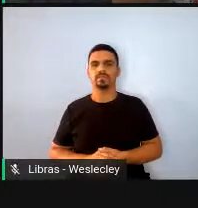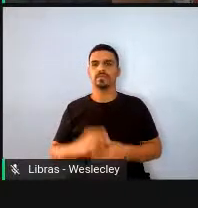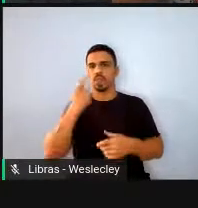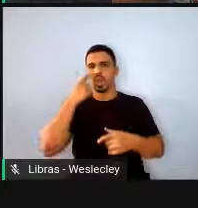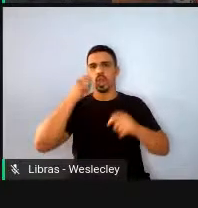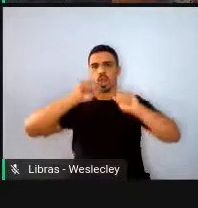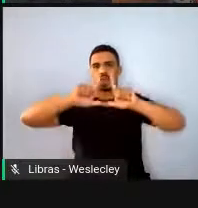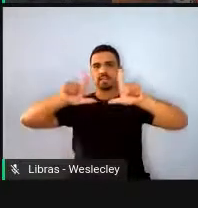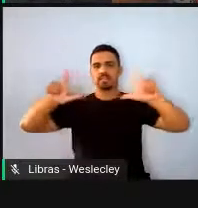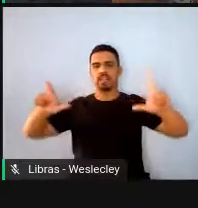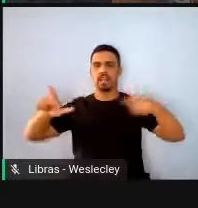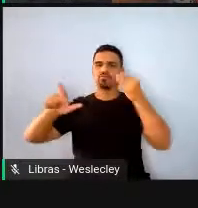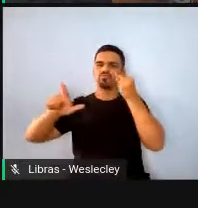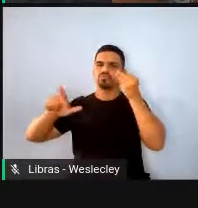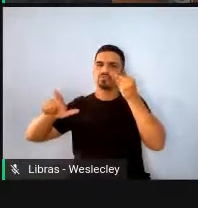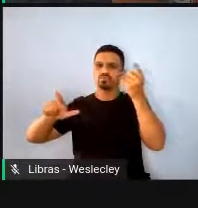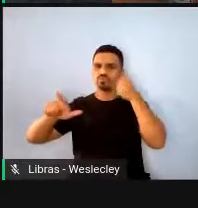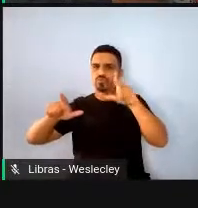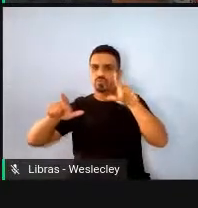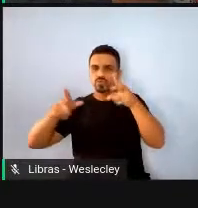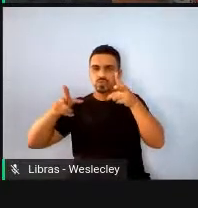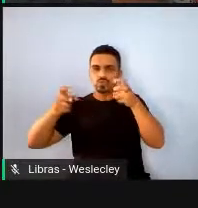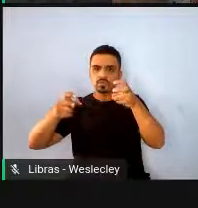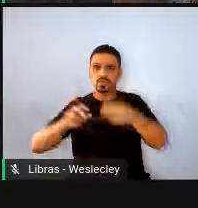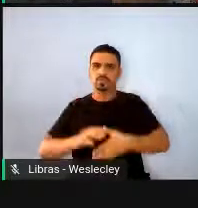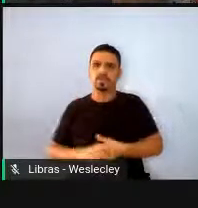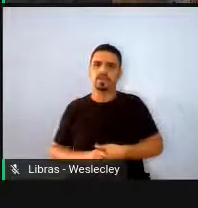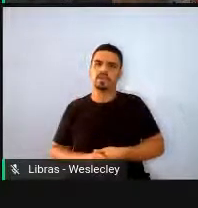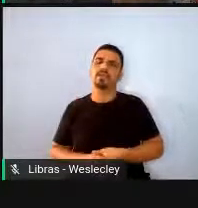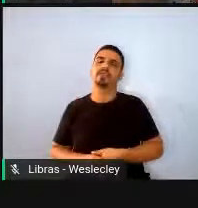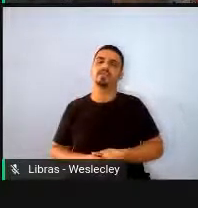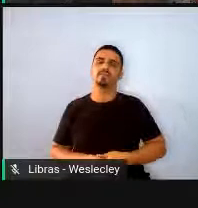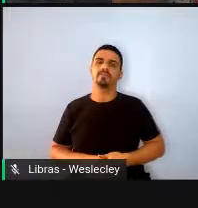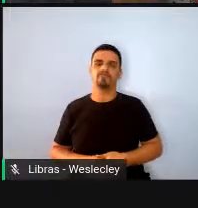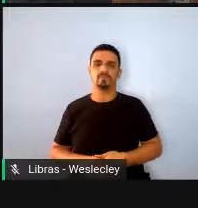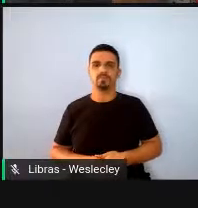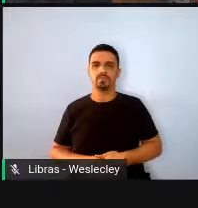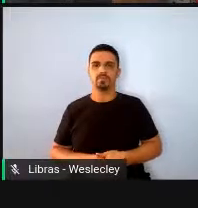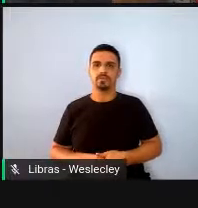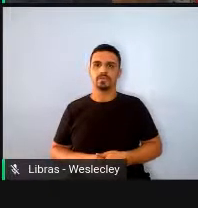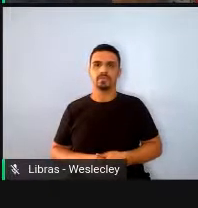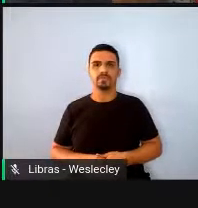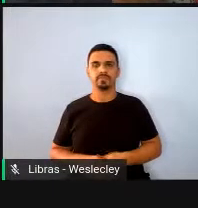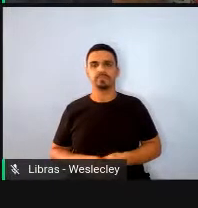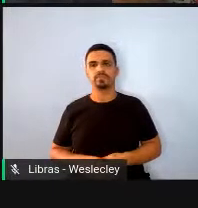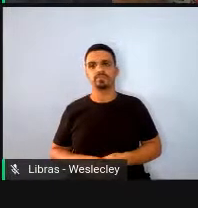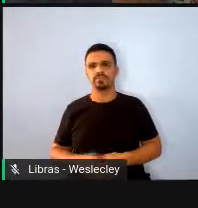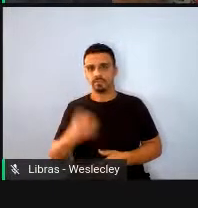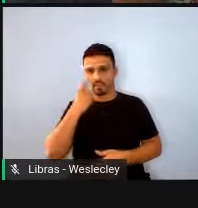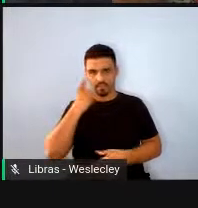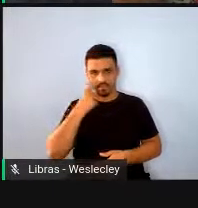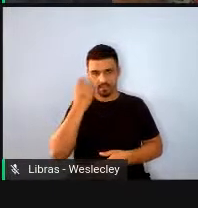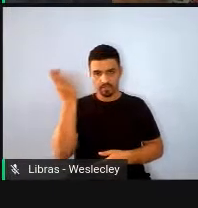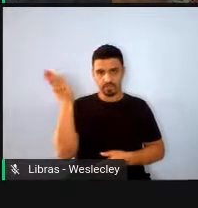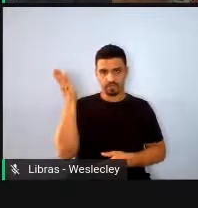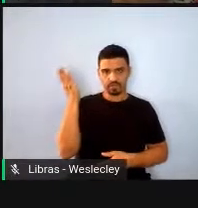slide, deixa eu ver se eu consigo ver. Como é que eu faço? Aqui, peraí. É aqui, exatamente esse. Vocês estão conseguindo ver?